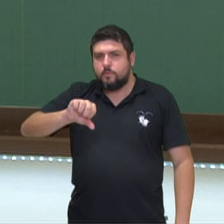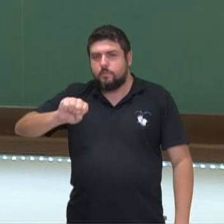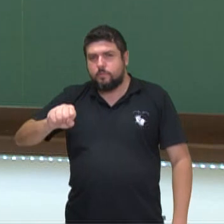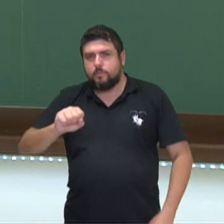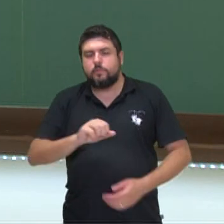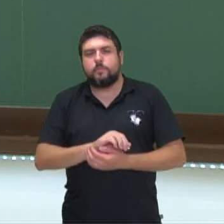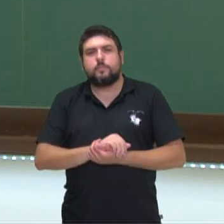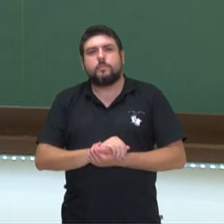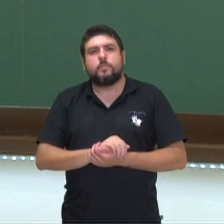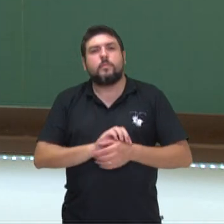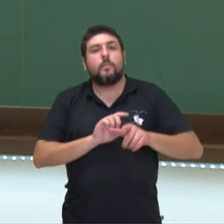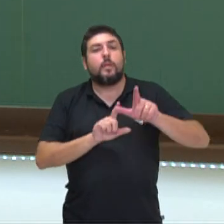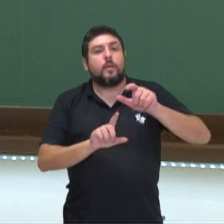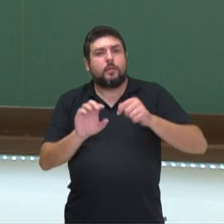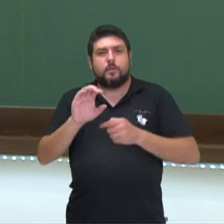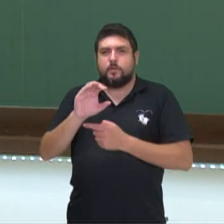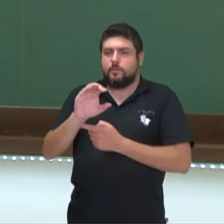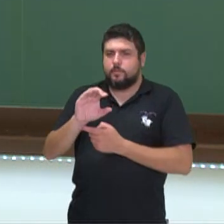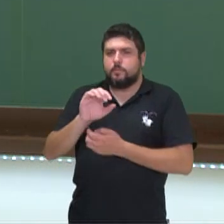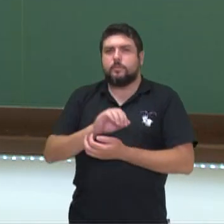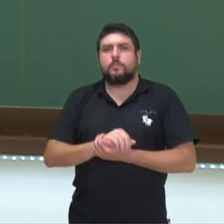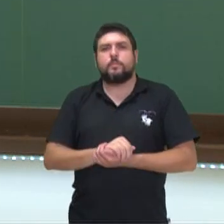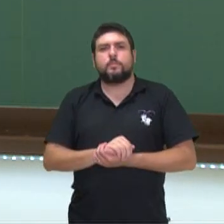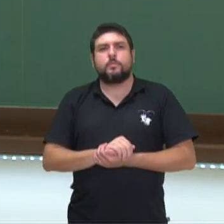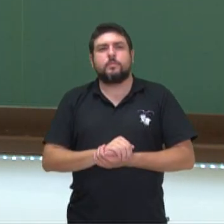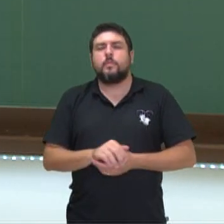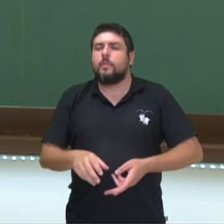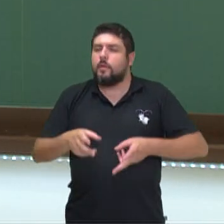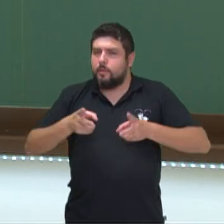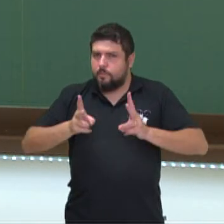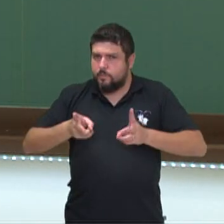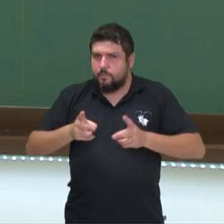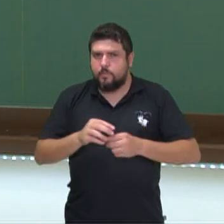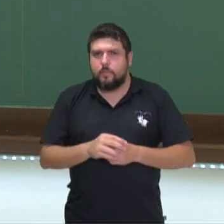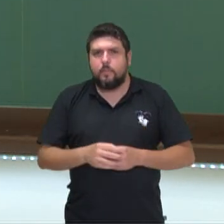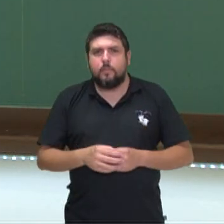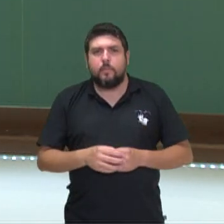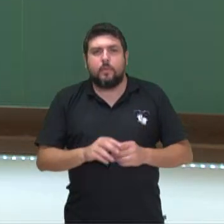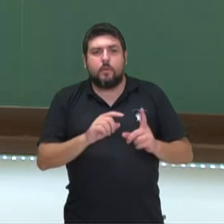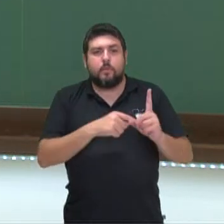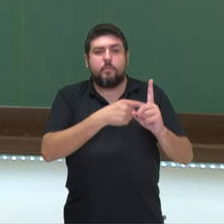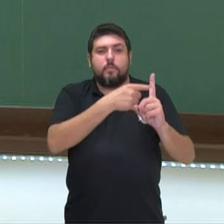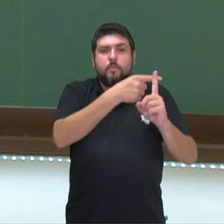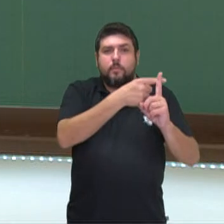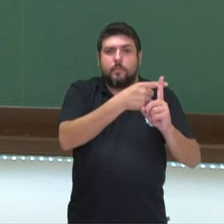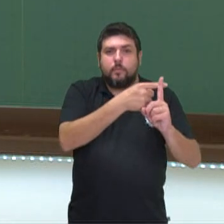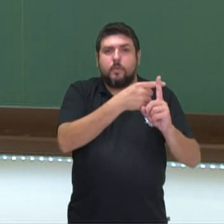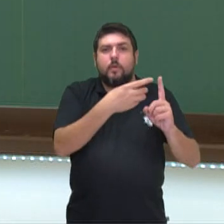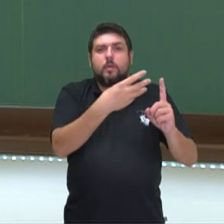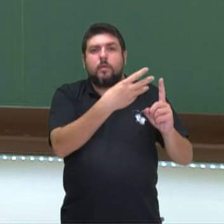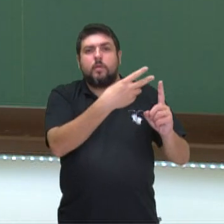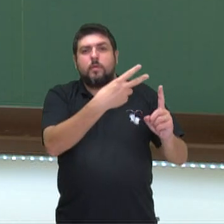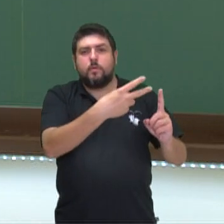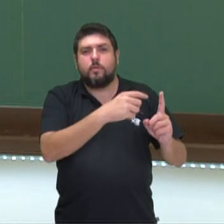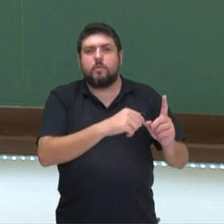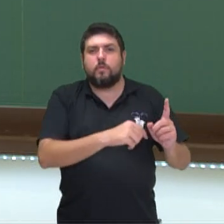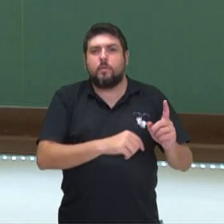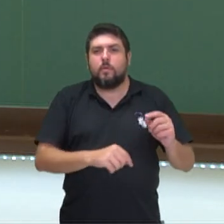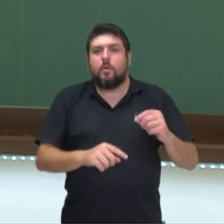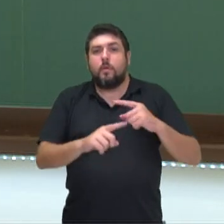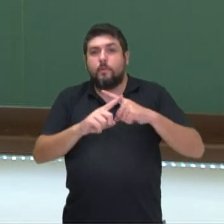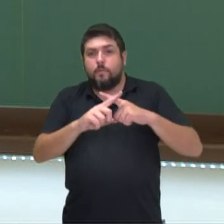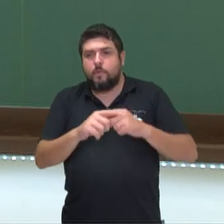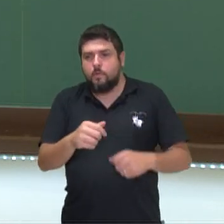letra C, nós vamos fazer o mesmo procedimento, 32 positivo vezes 15 positivo.